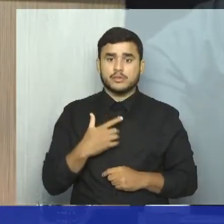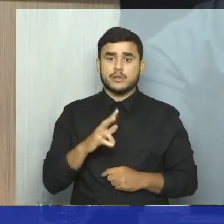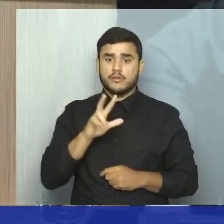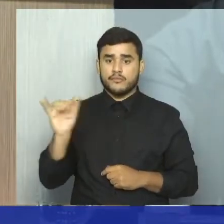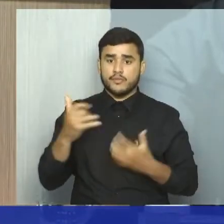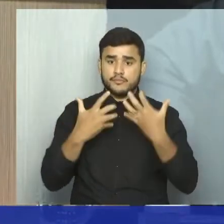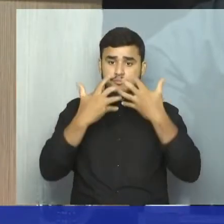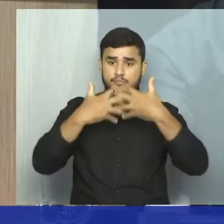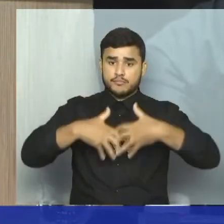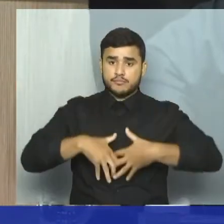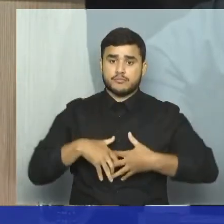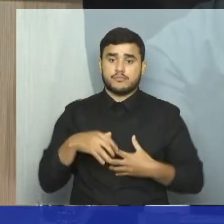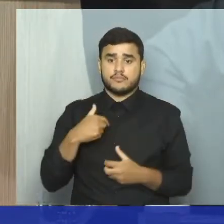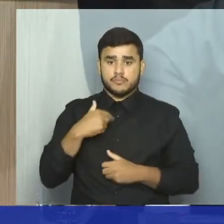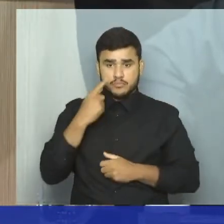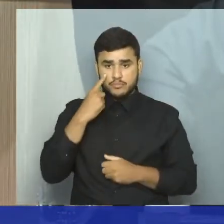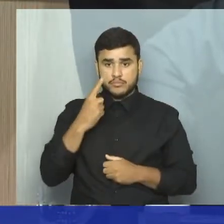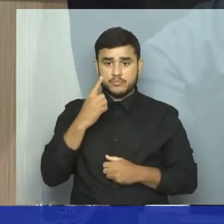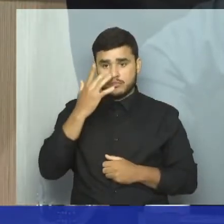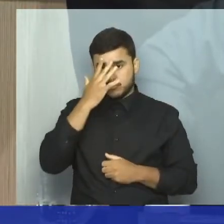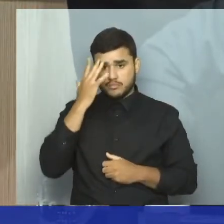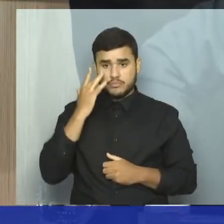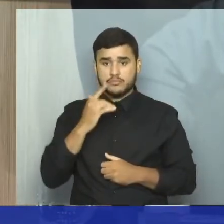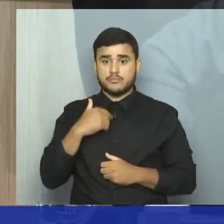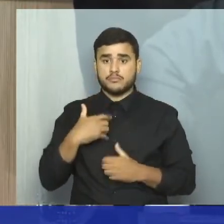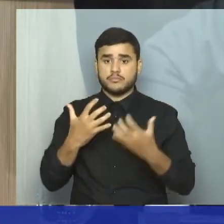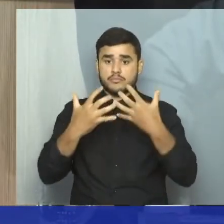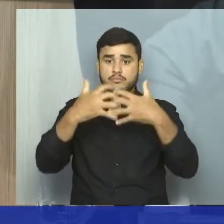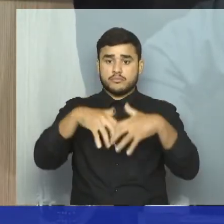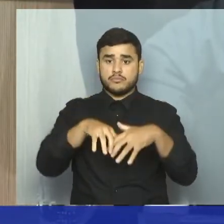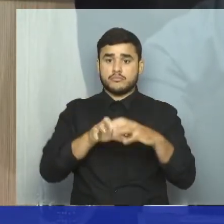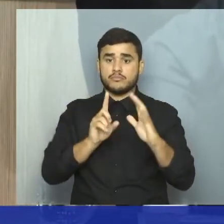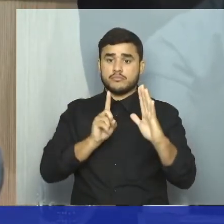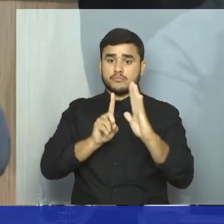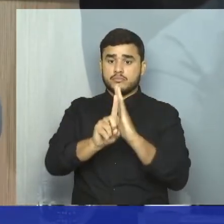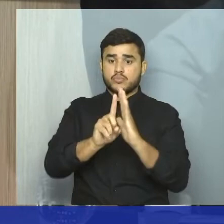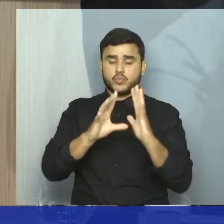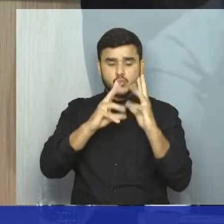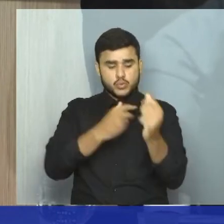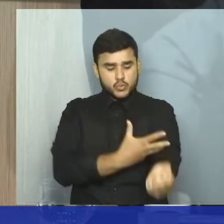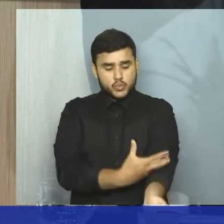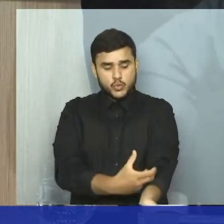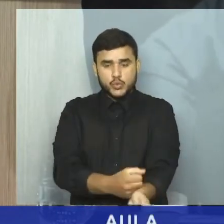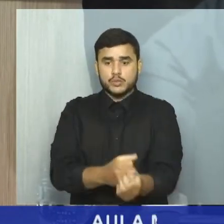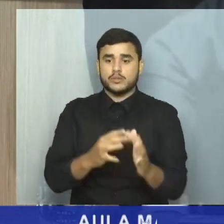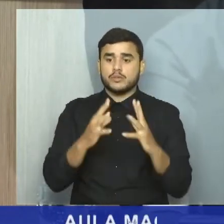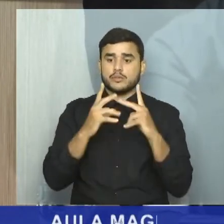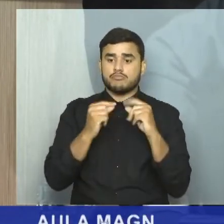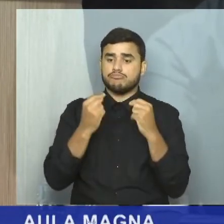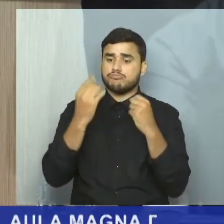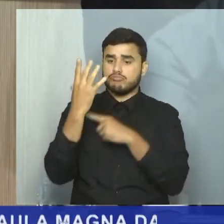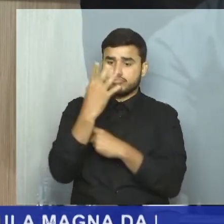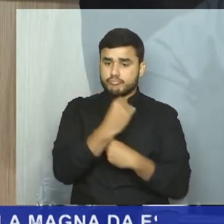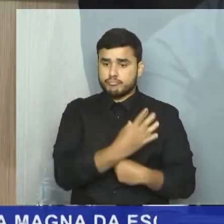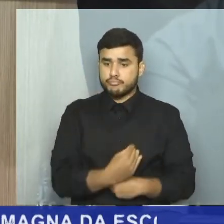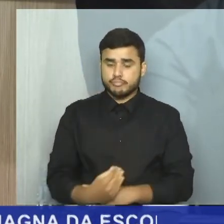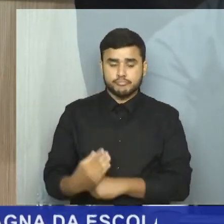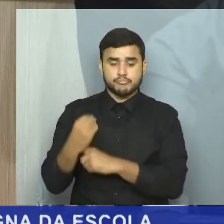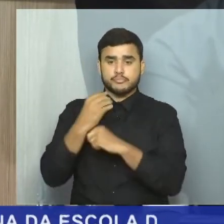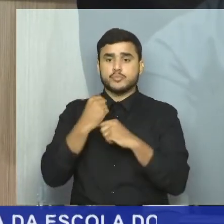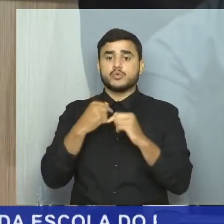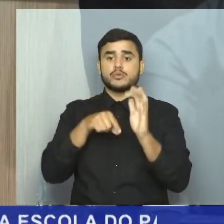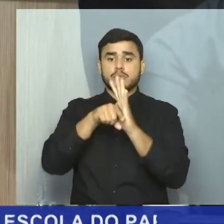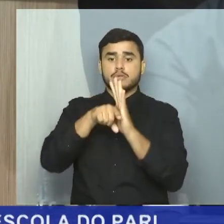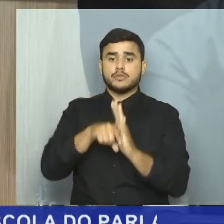máquina em que você entra na máquina, os fluidos são recolhidos ali, e as imagens todas são feitas ali, e